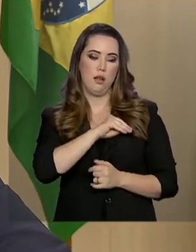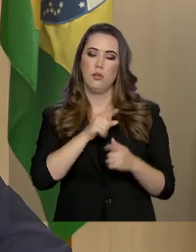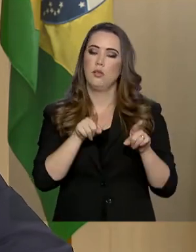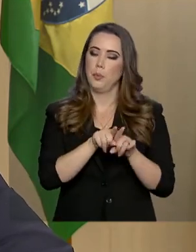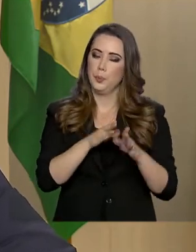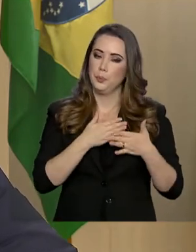qualidade.